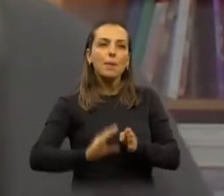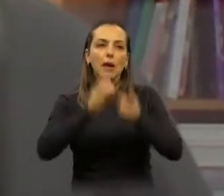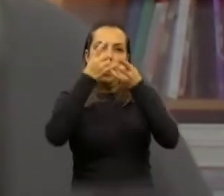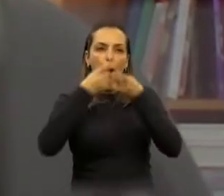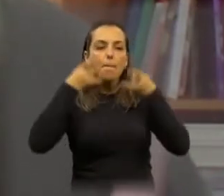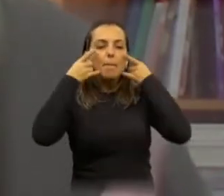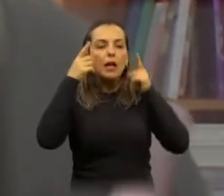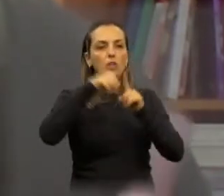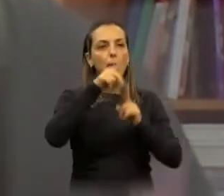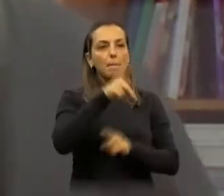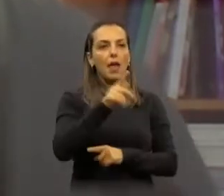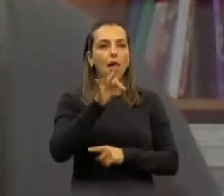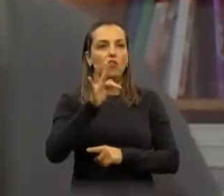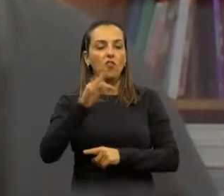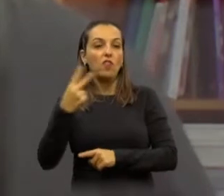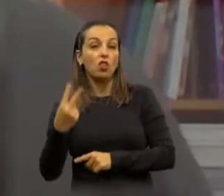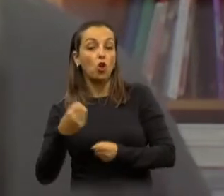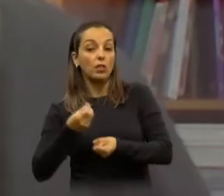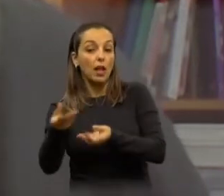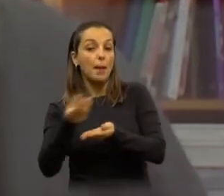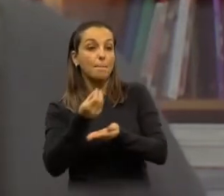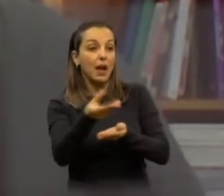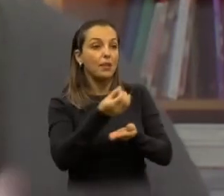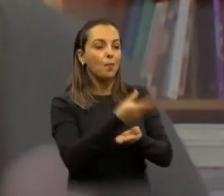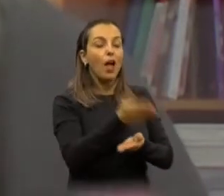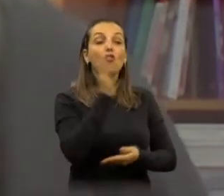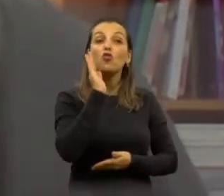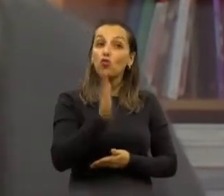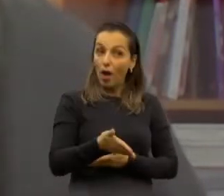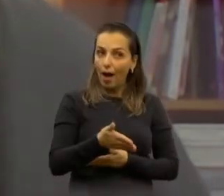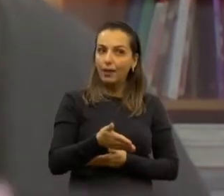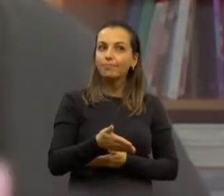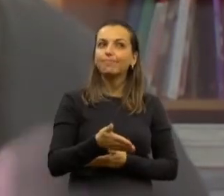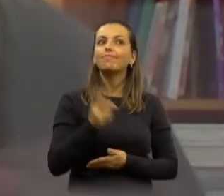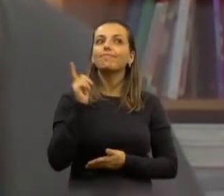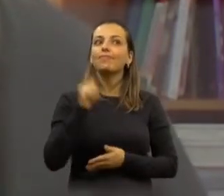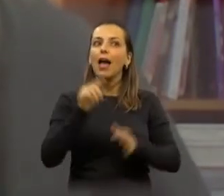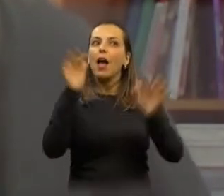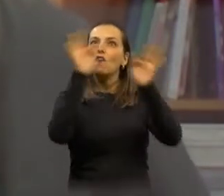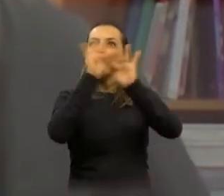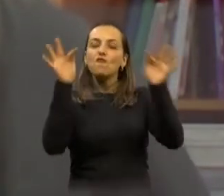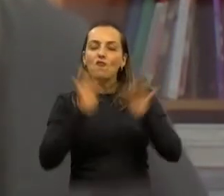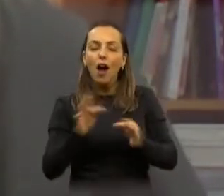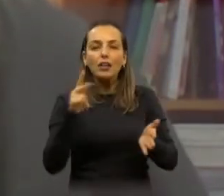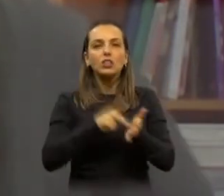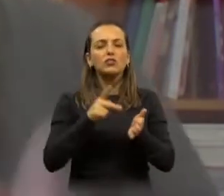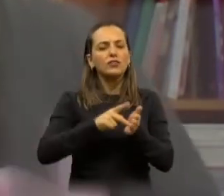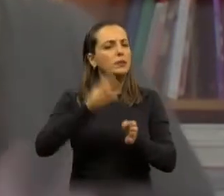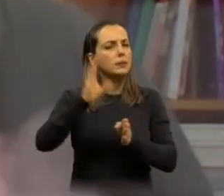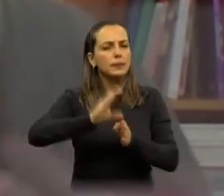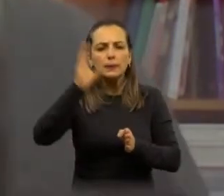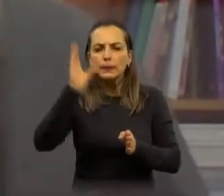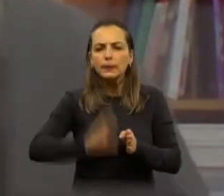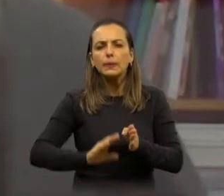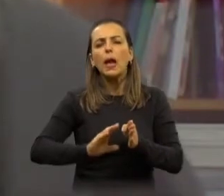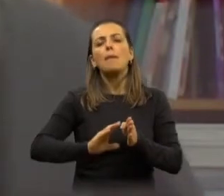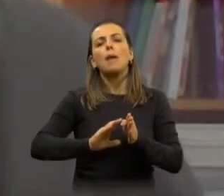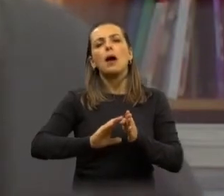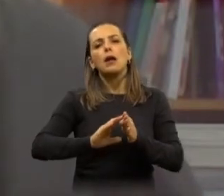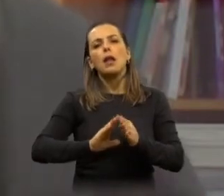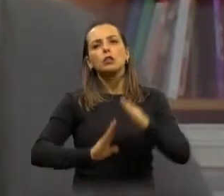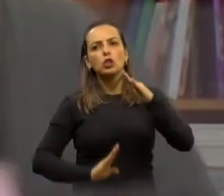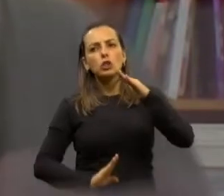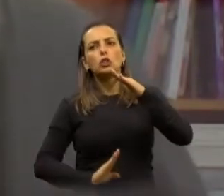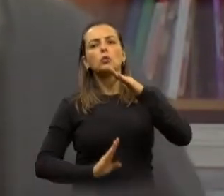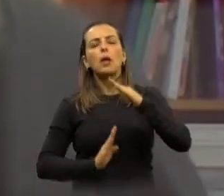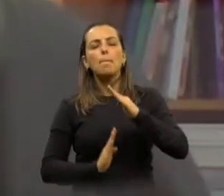máscaras PFF2 que já começaram a ser distribuídas. Isso é um grande passo, isso é uma alegria tremenda. A Câmara, presidente, sai na frente. Talvez